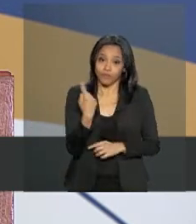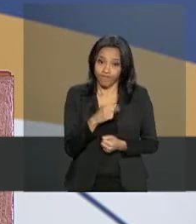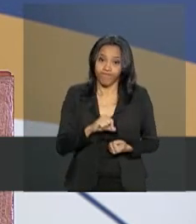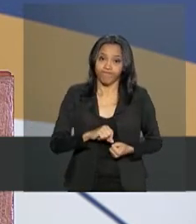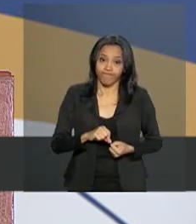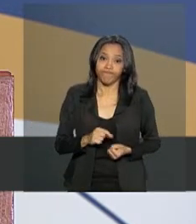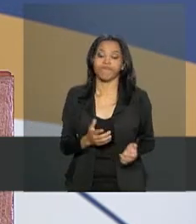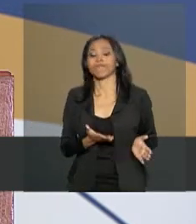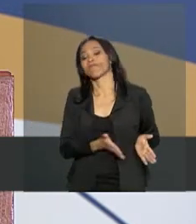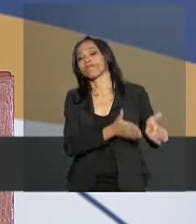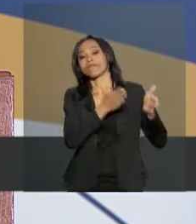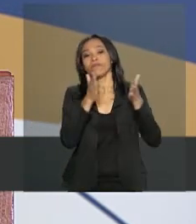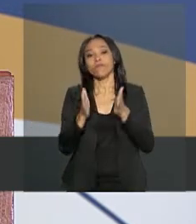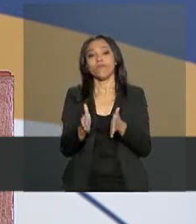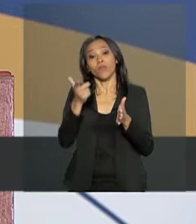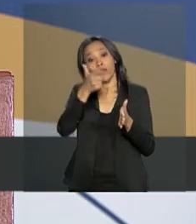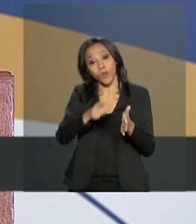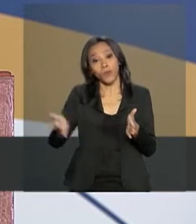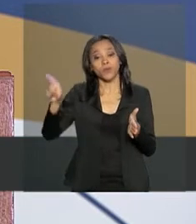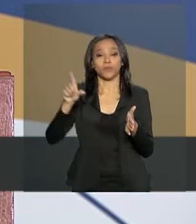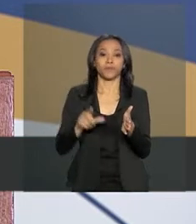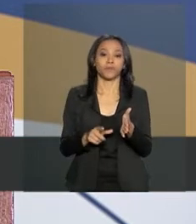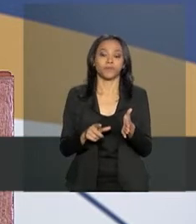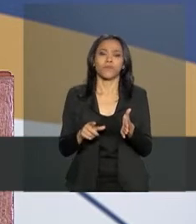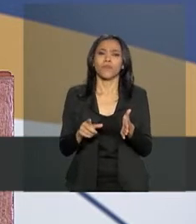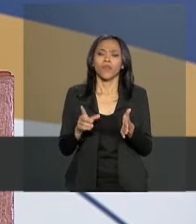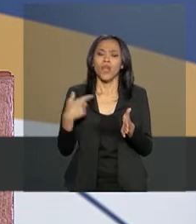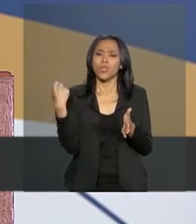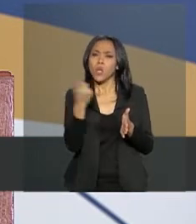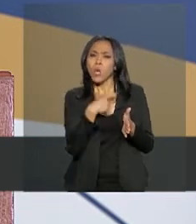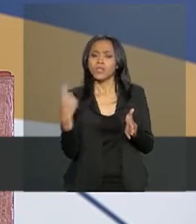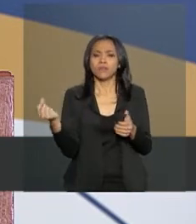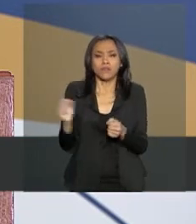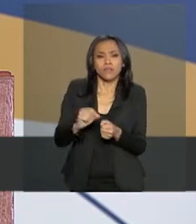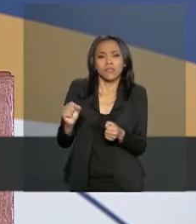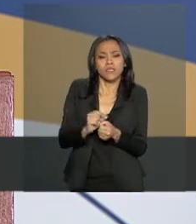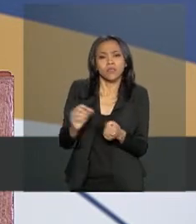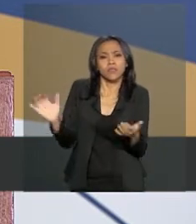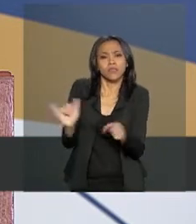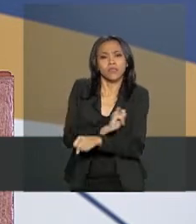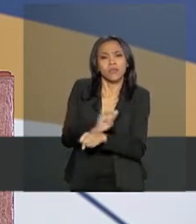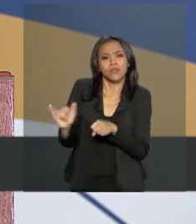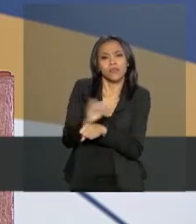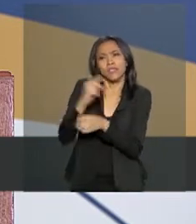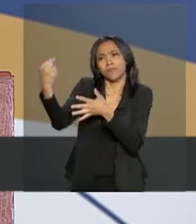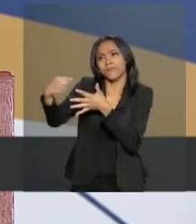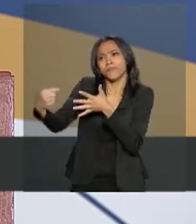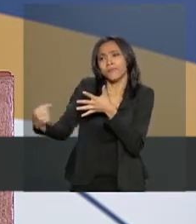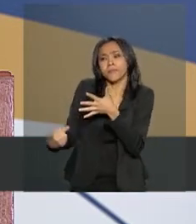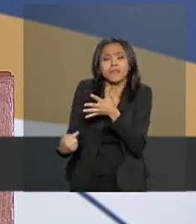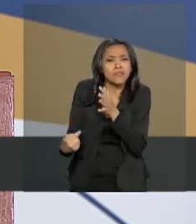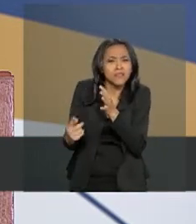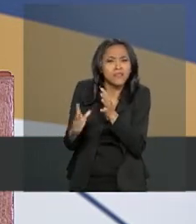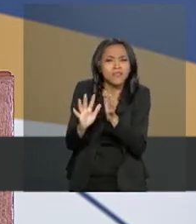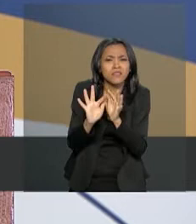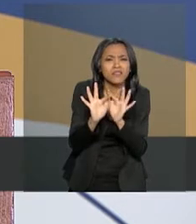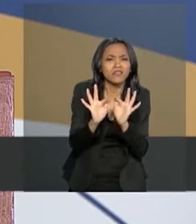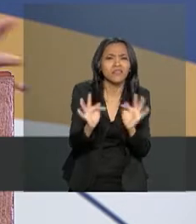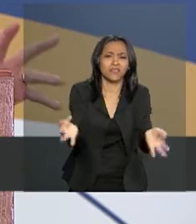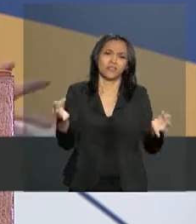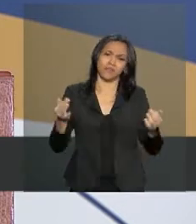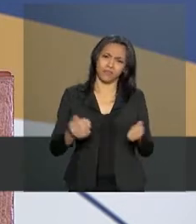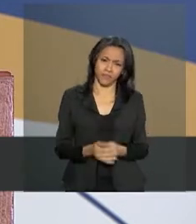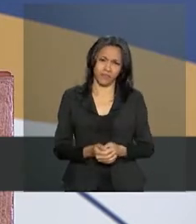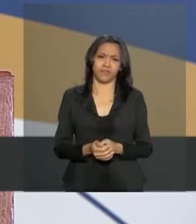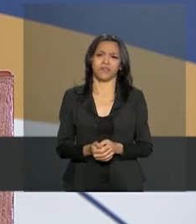outra parte eu quero dizer que nós tomamos medidas interessantes medidas singelas que seriam